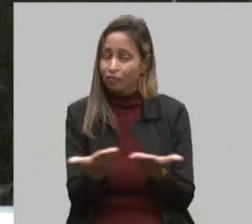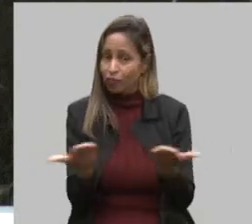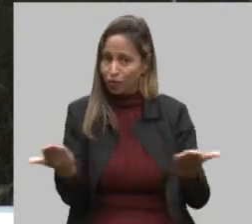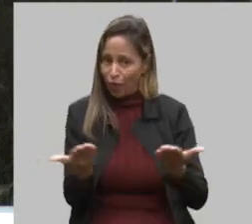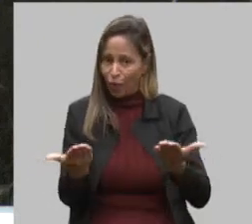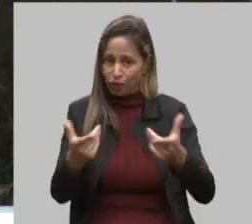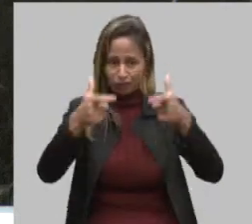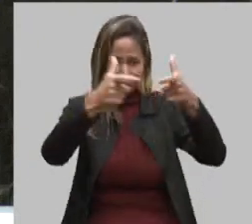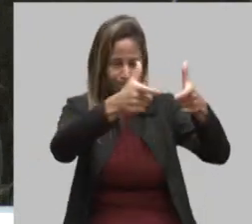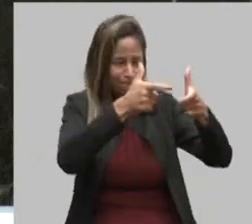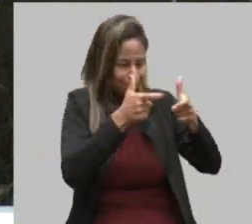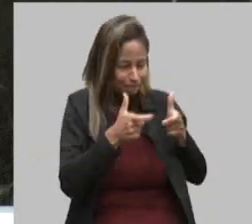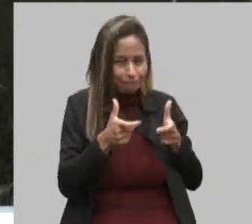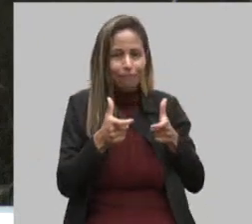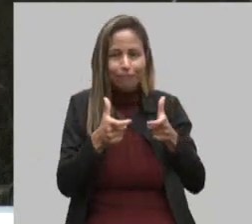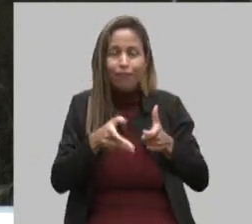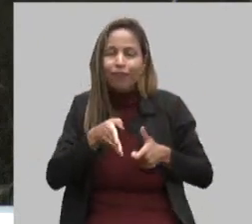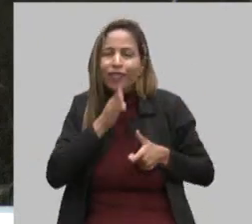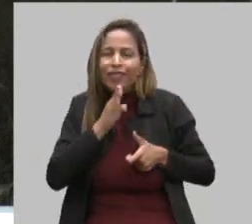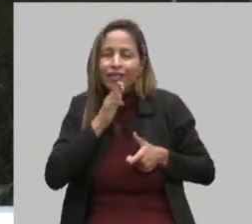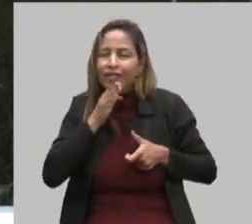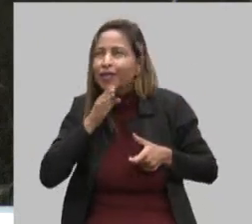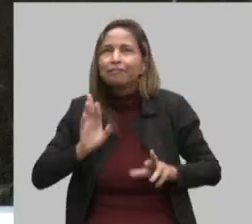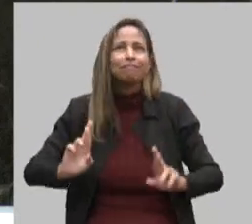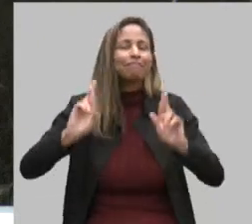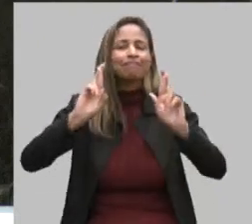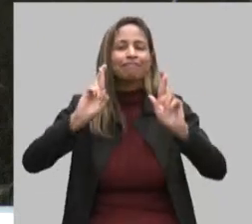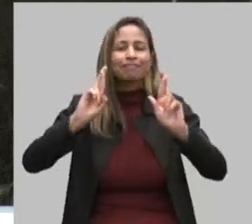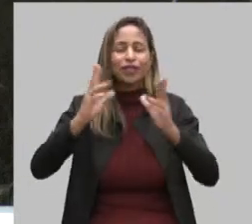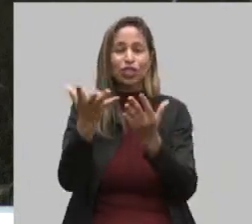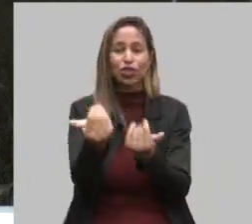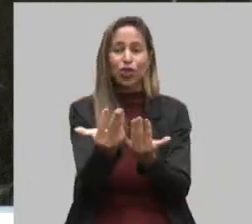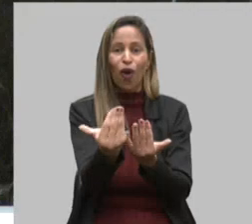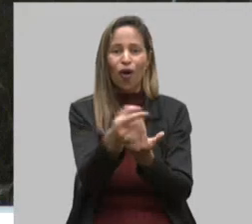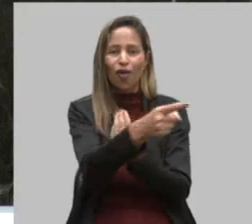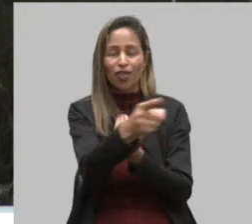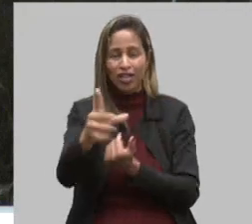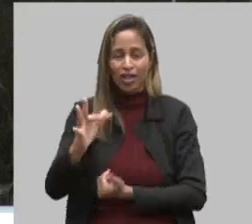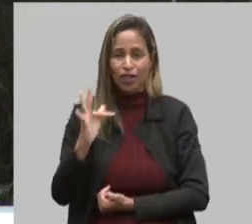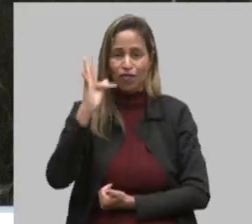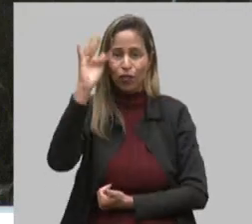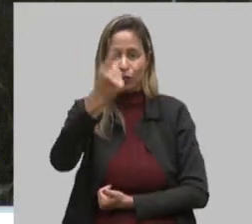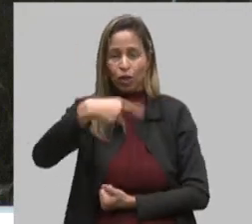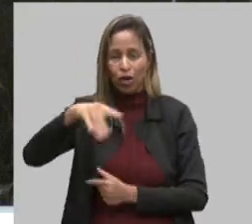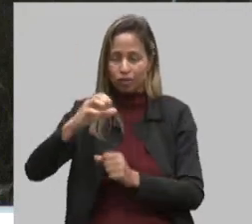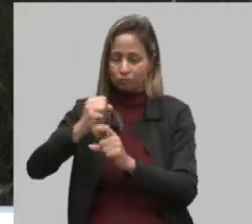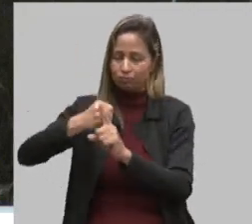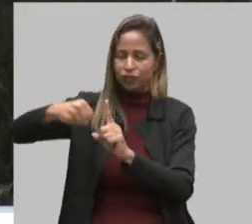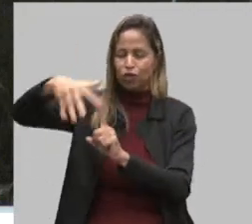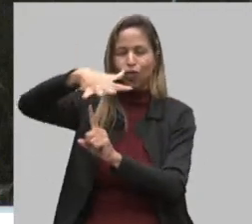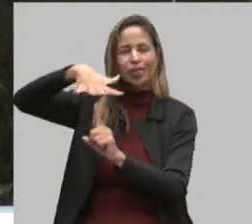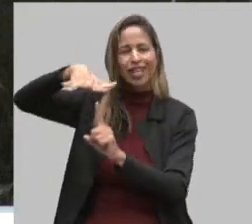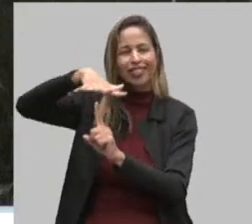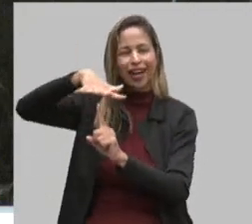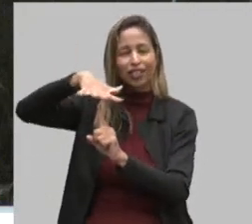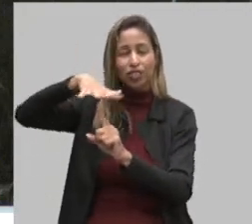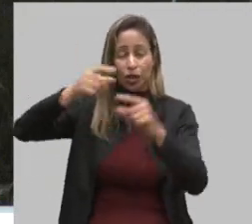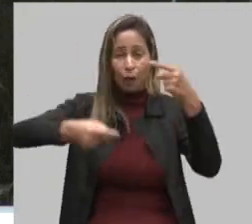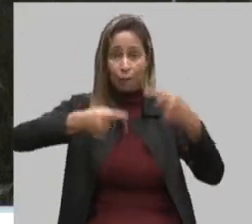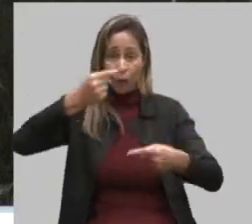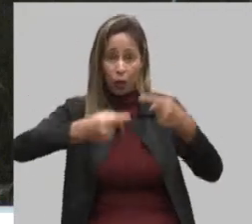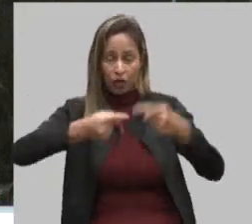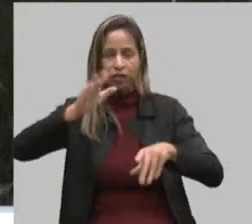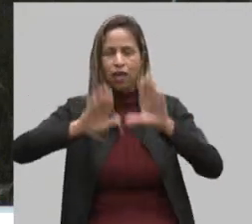espaço reconhecemos o papel fundamental dos jovens para o futuro de nossa sociedade a política que muitas